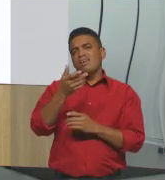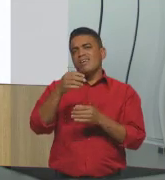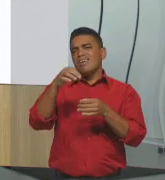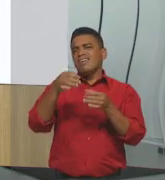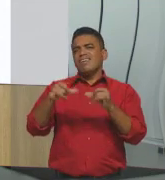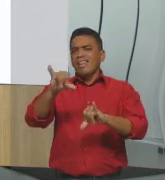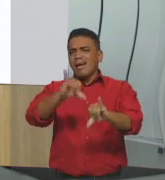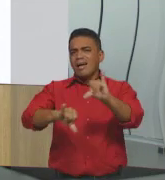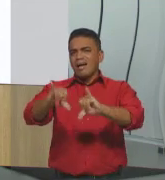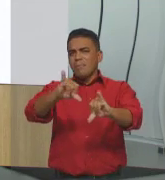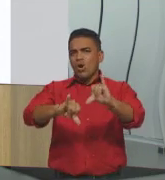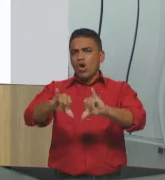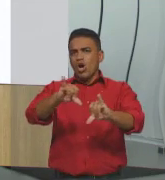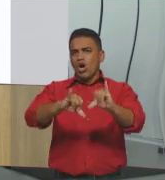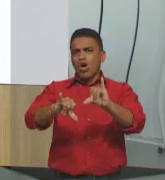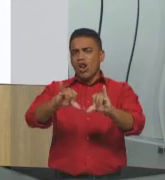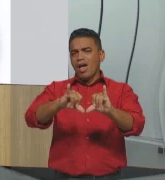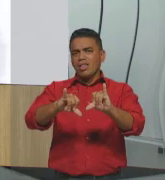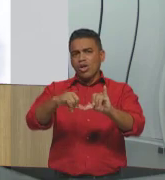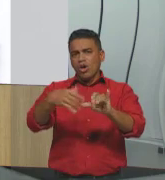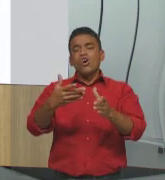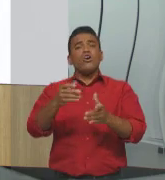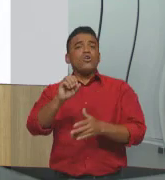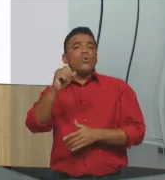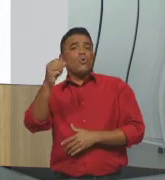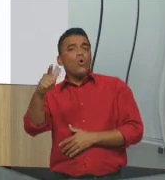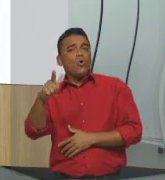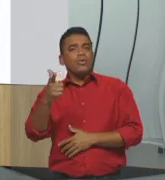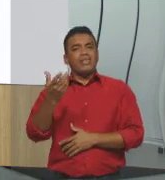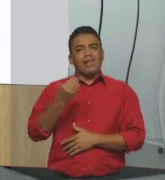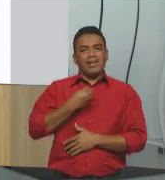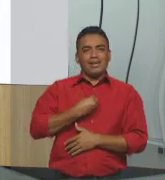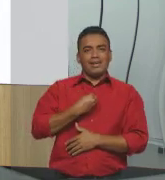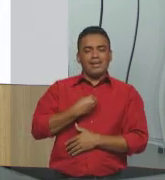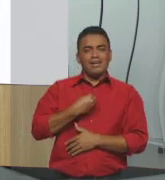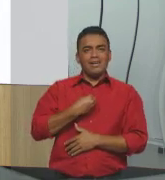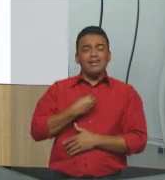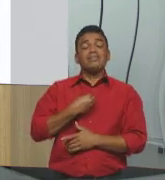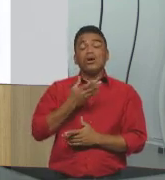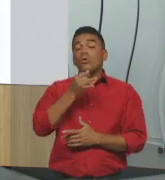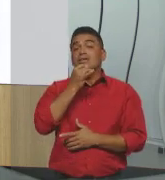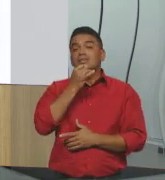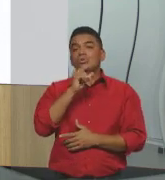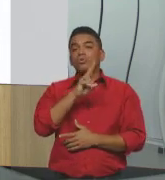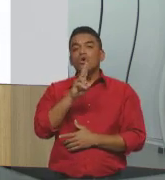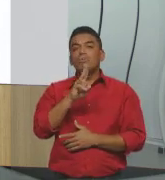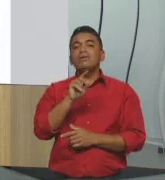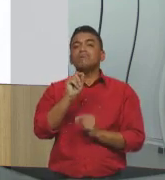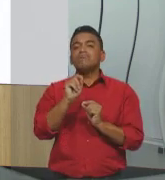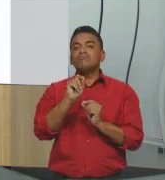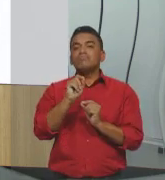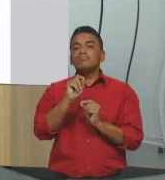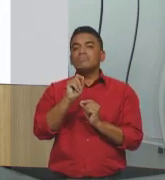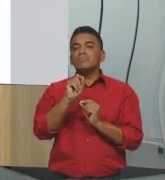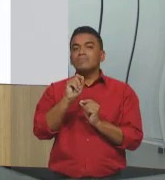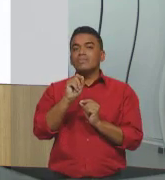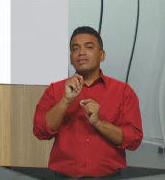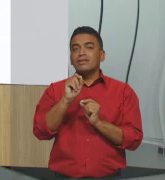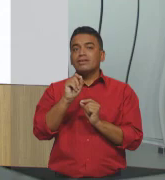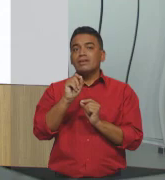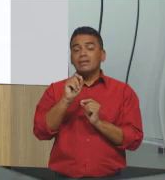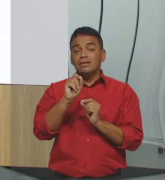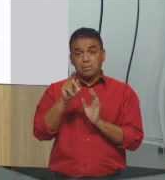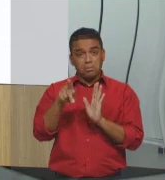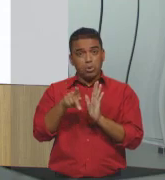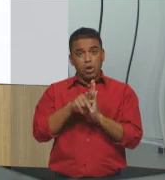a outra que nós chamamos de in vivo. Quando nós chamamos aqui de in vivo, sinal que eu estou utilizando o quê?